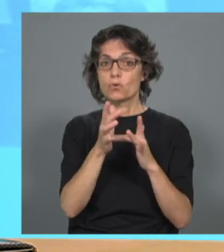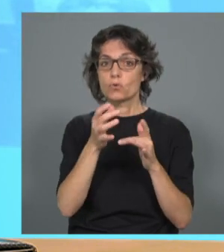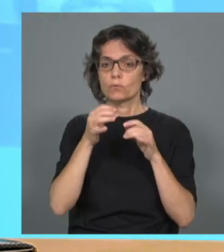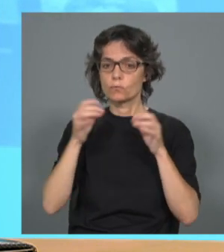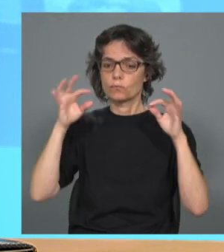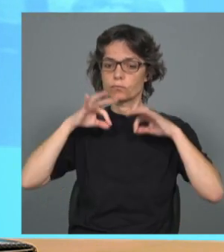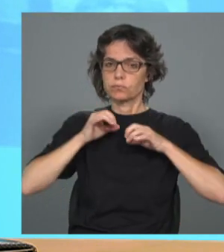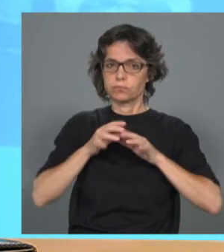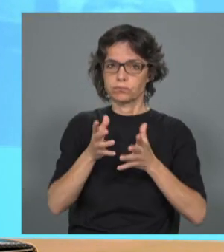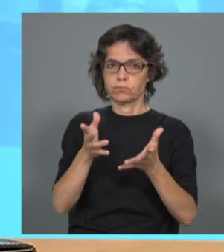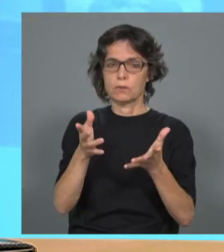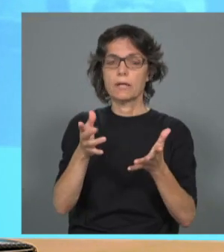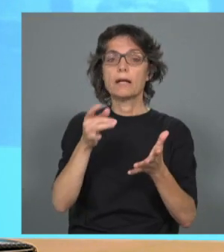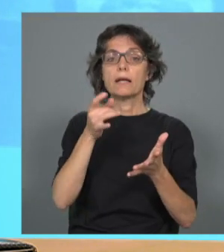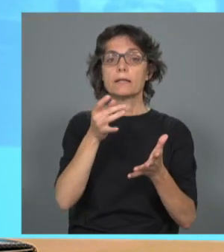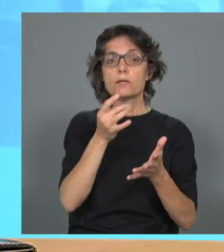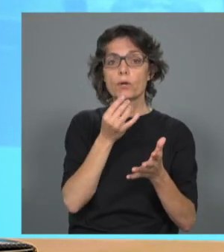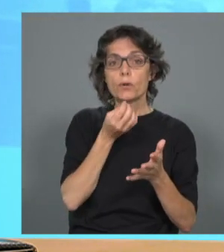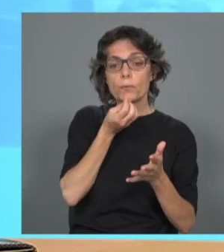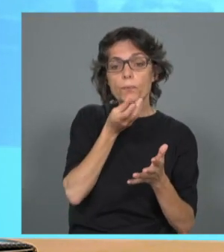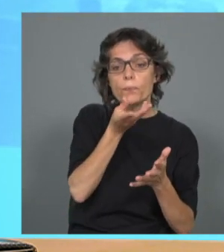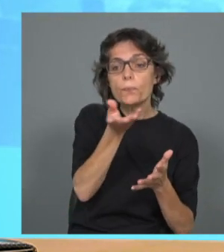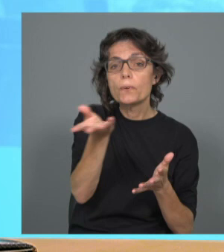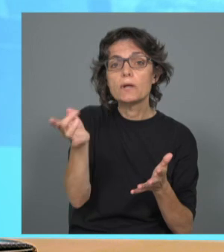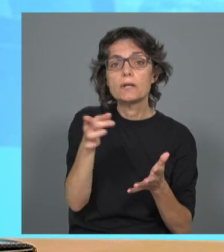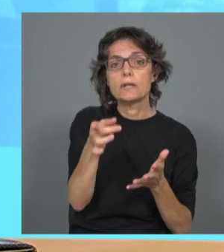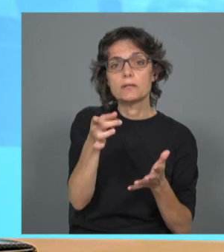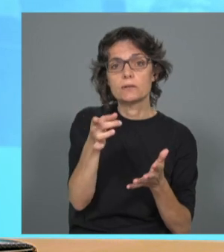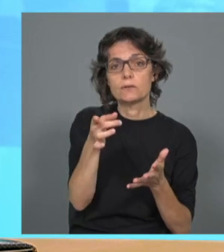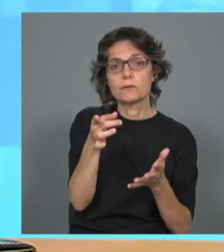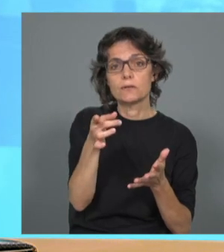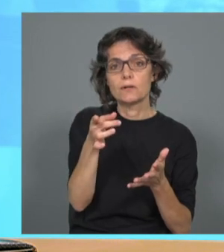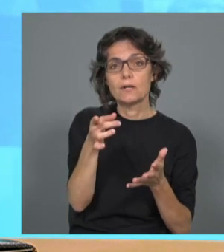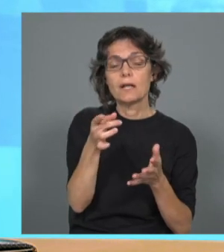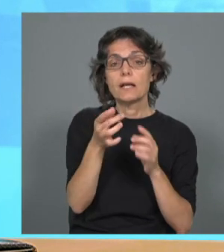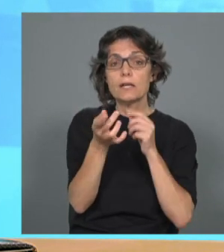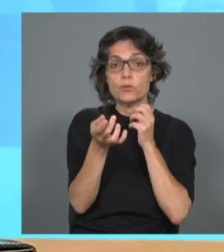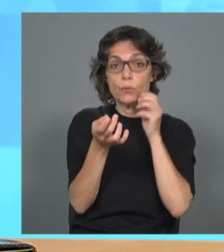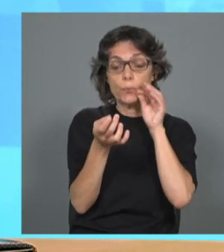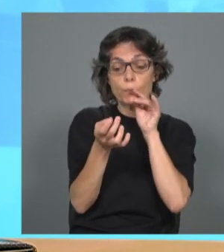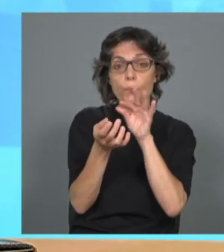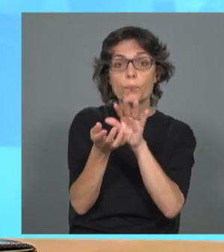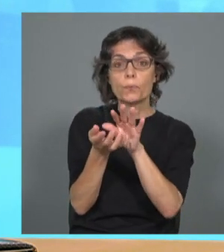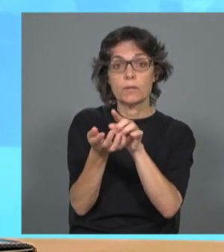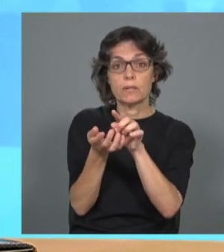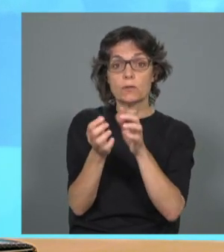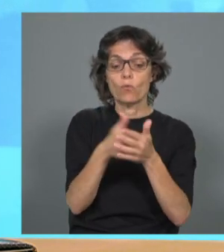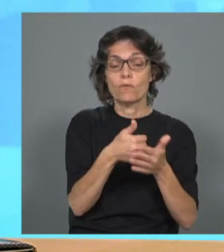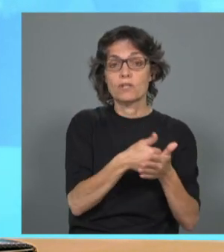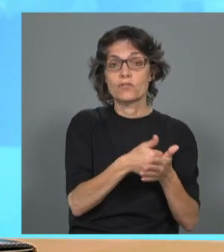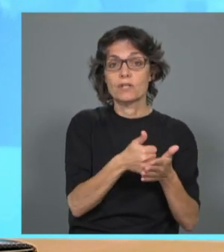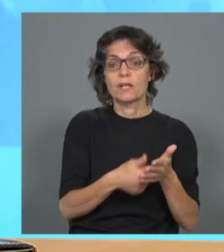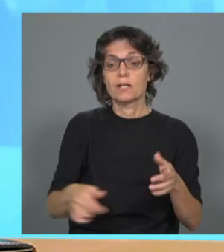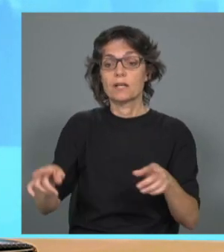diz o Evangelista, soprou sobre elas e disse, recebei o Espírito Santo. Este sopro do Evangelho de São João está em linha com